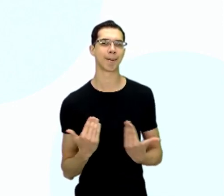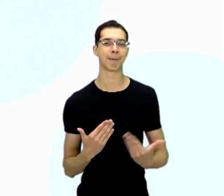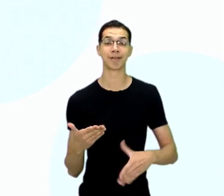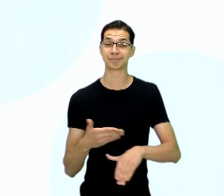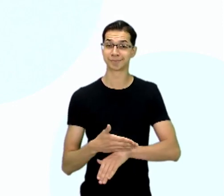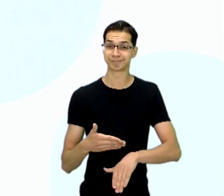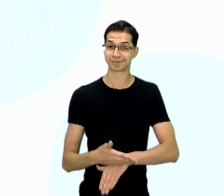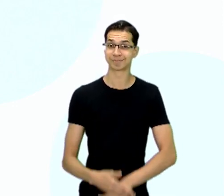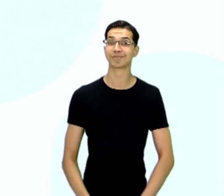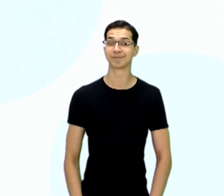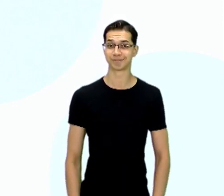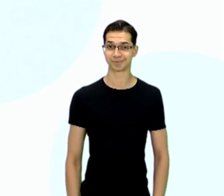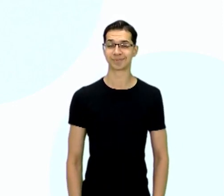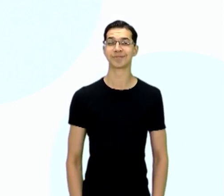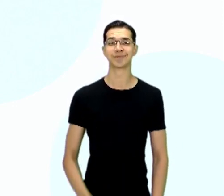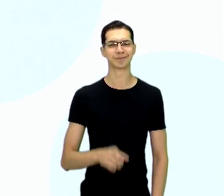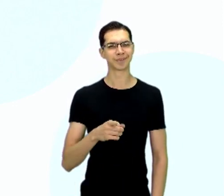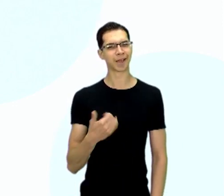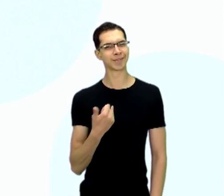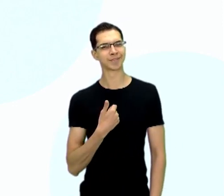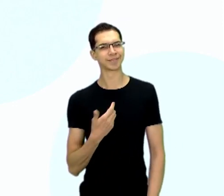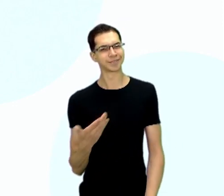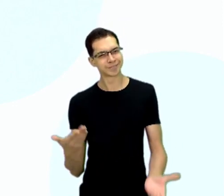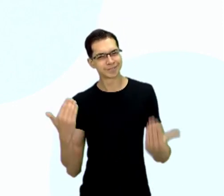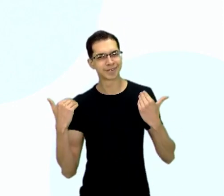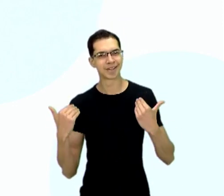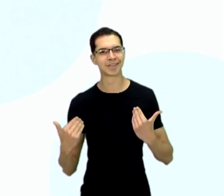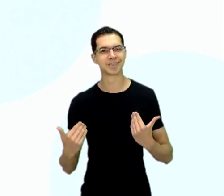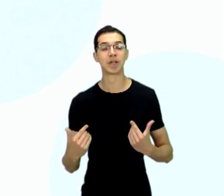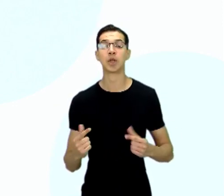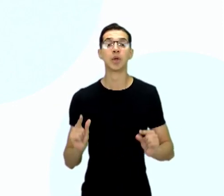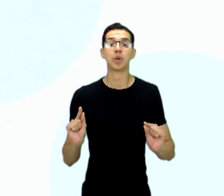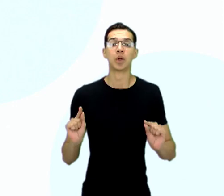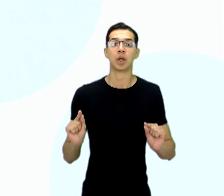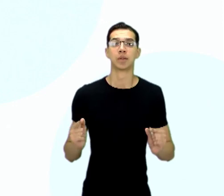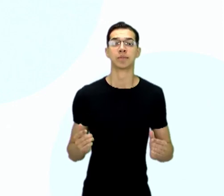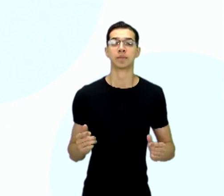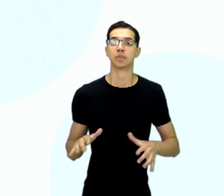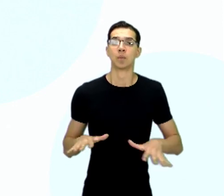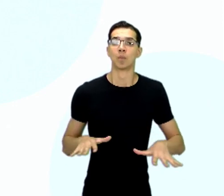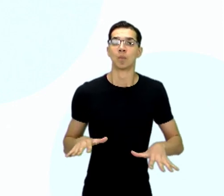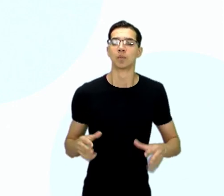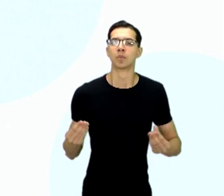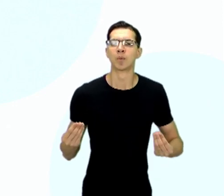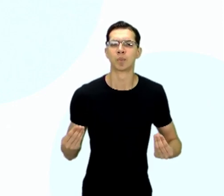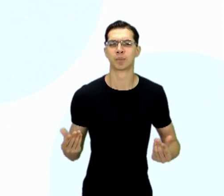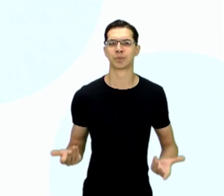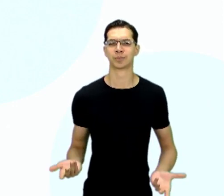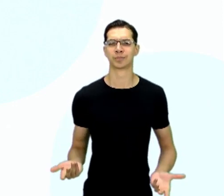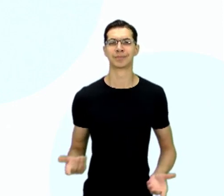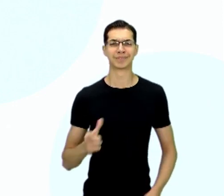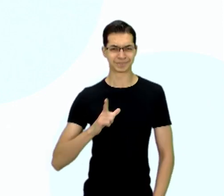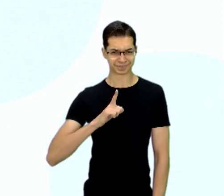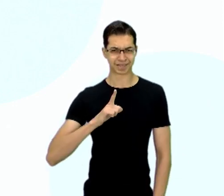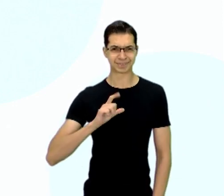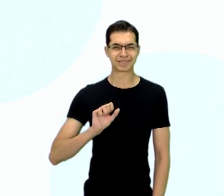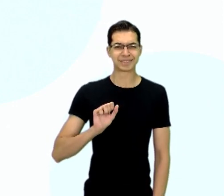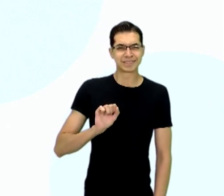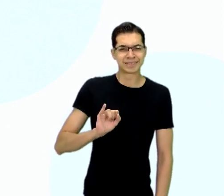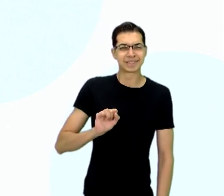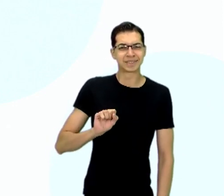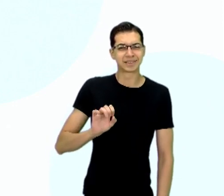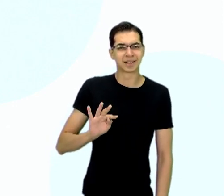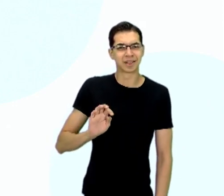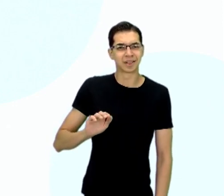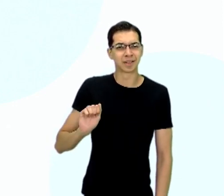Conta aí pra gente, né? Quem será que coordena a nossa movimentação? Será que há um sistema para isso? Então, olha